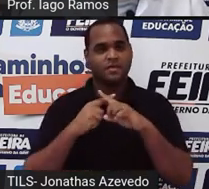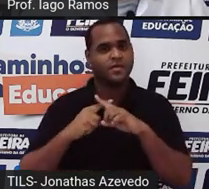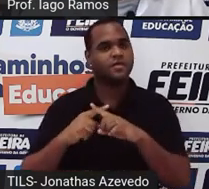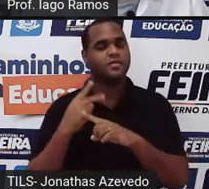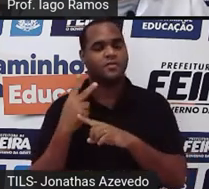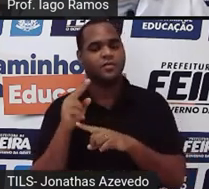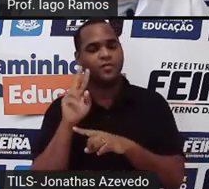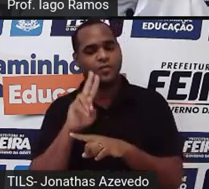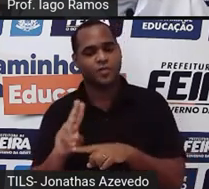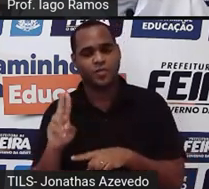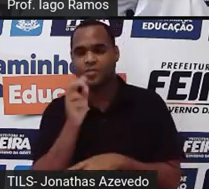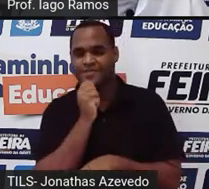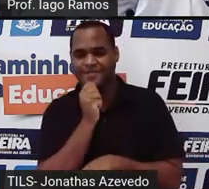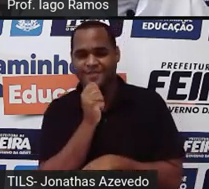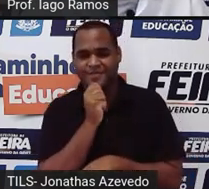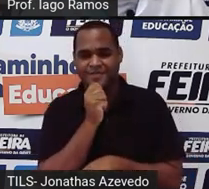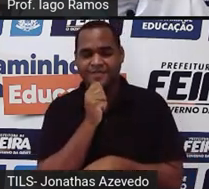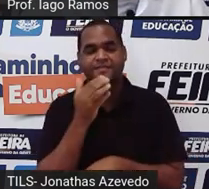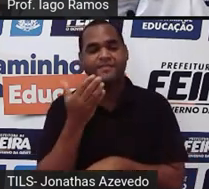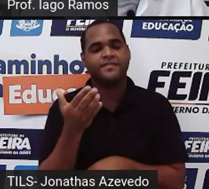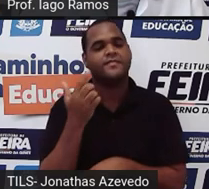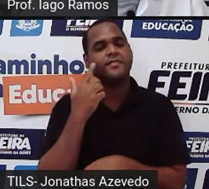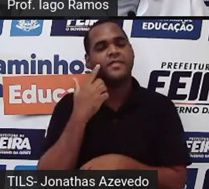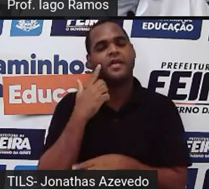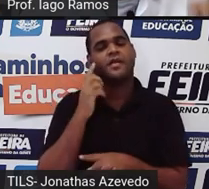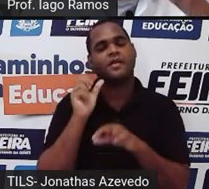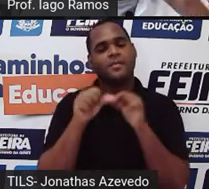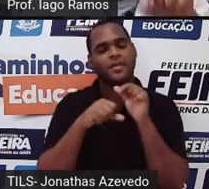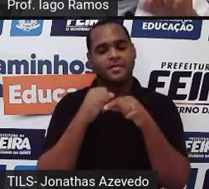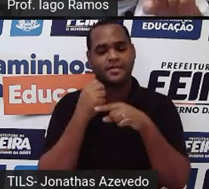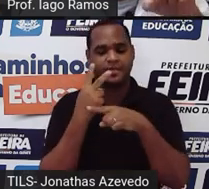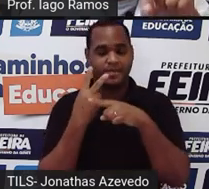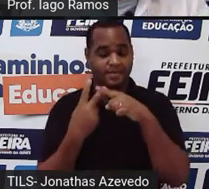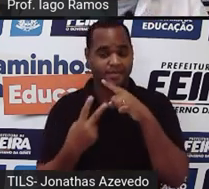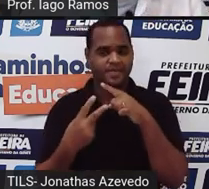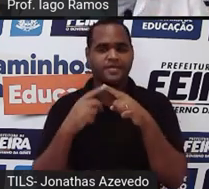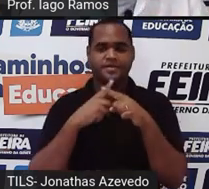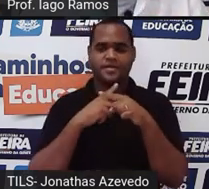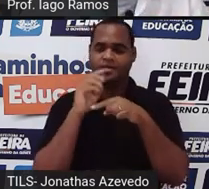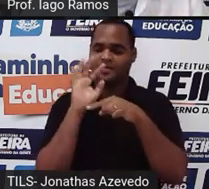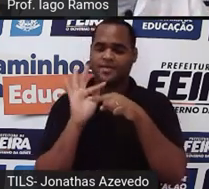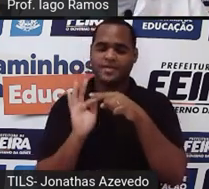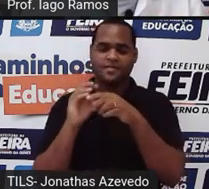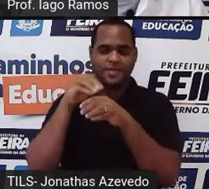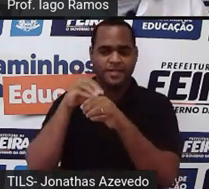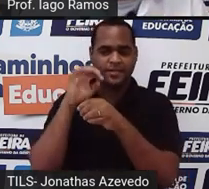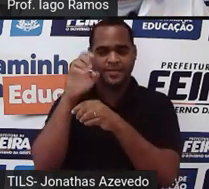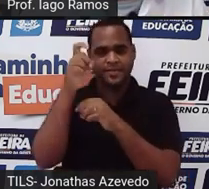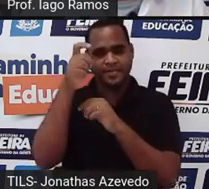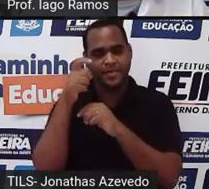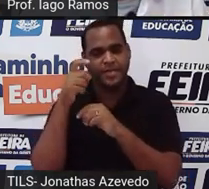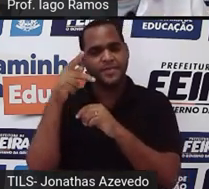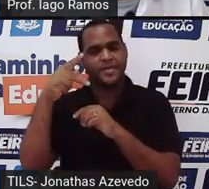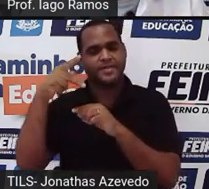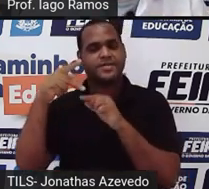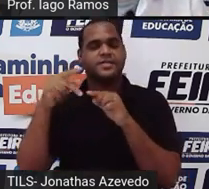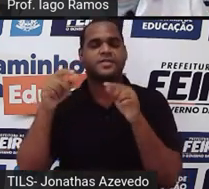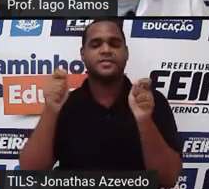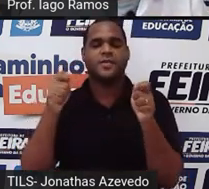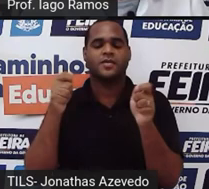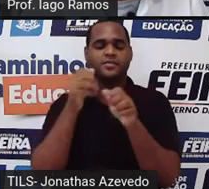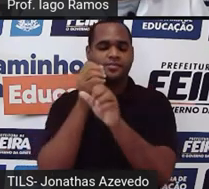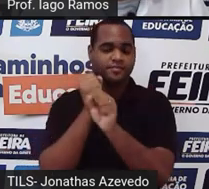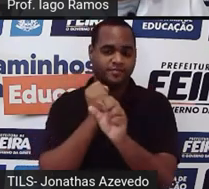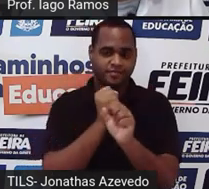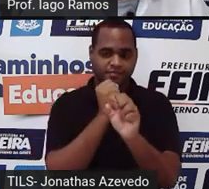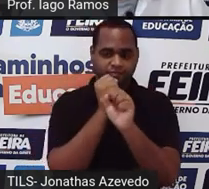usou. Essa potência que tem fração no expoente, como a gente acabou de ver, para calcular vai